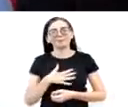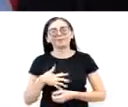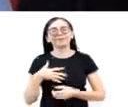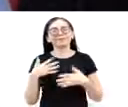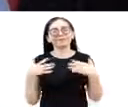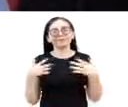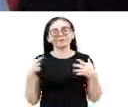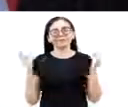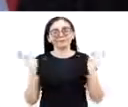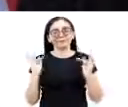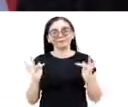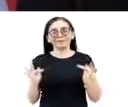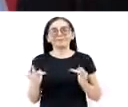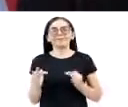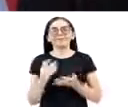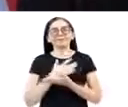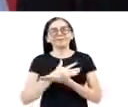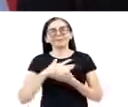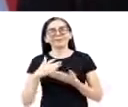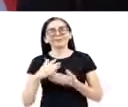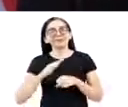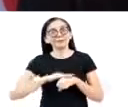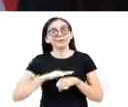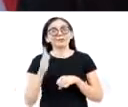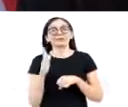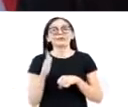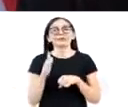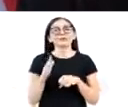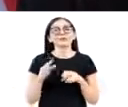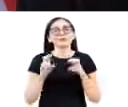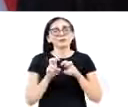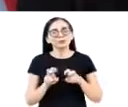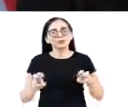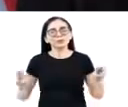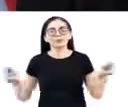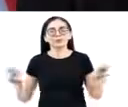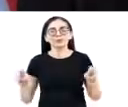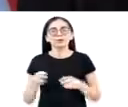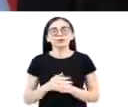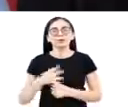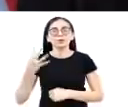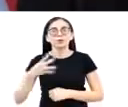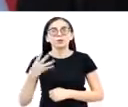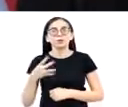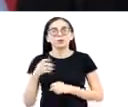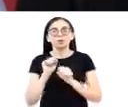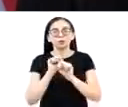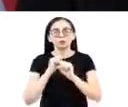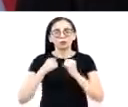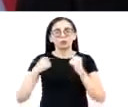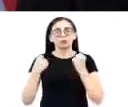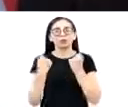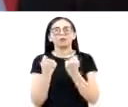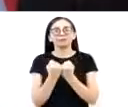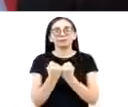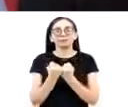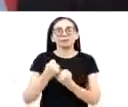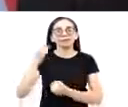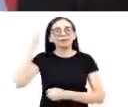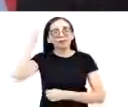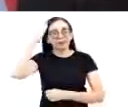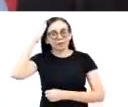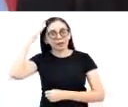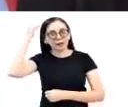É com muita alegria que damos início a mais uma mesa redonda da quarta edição do